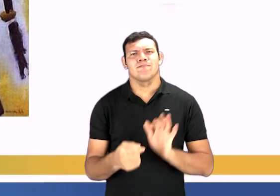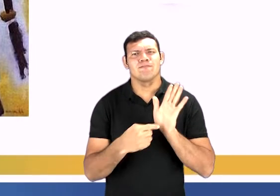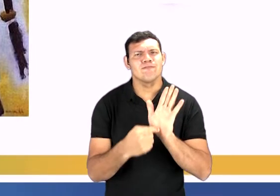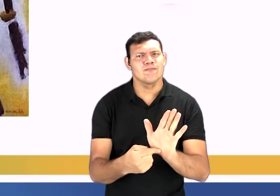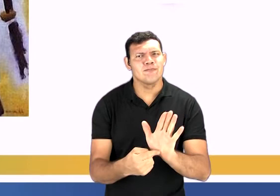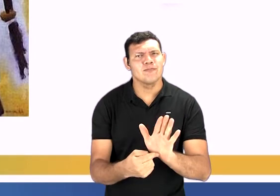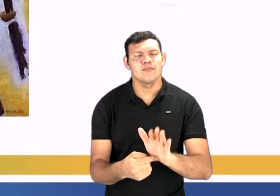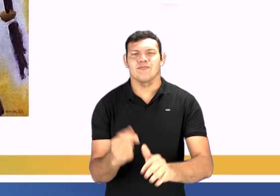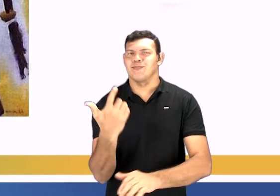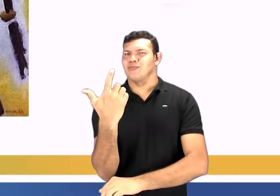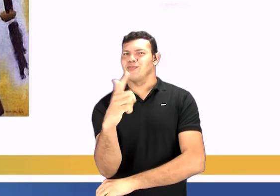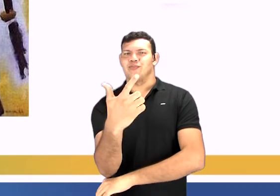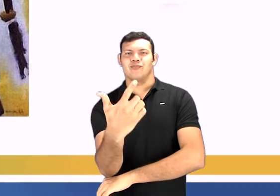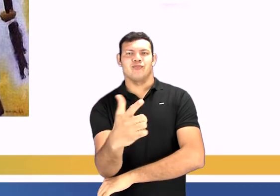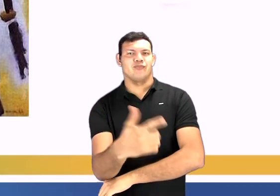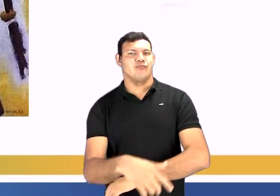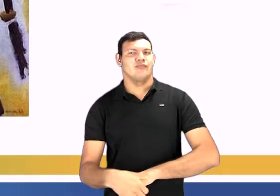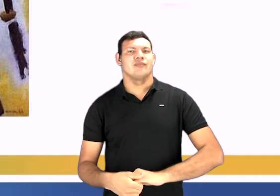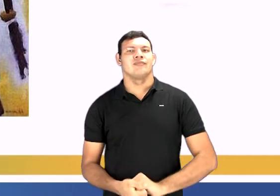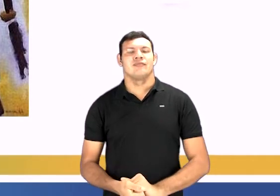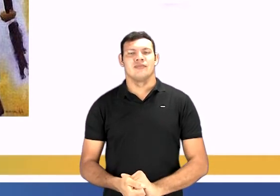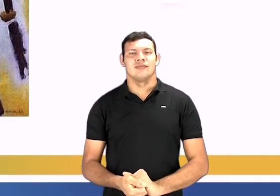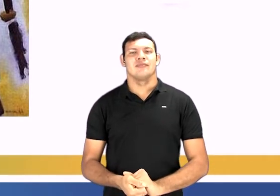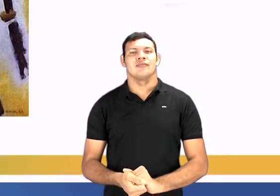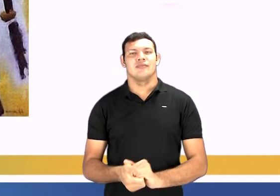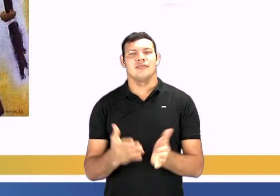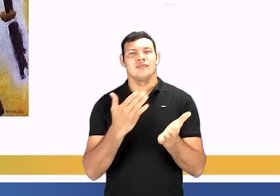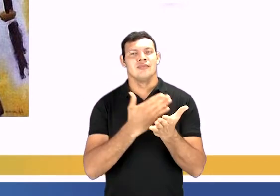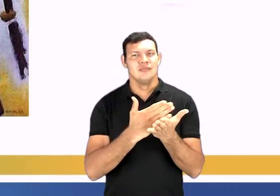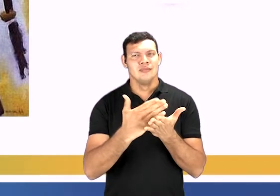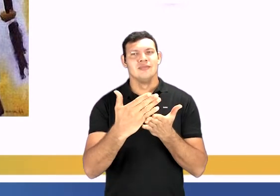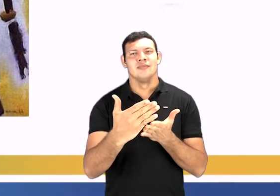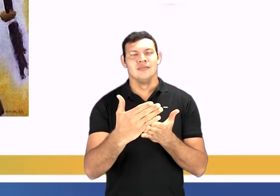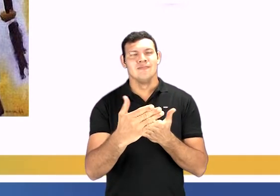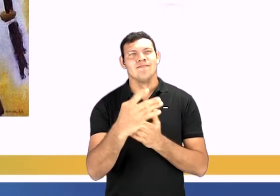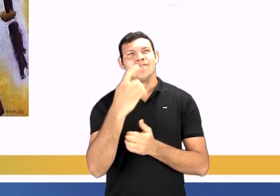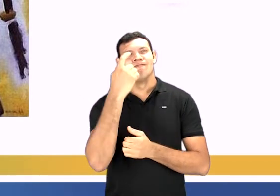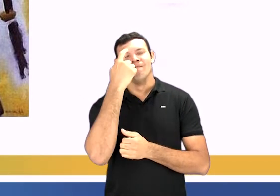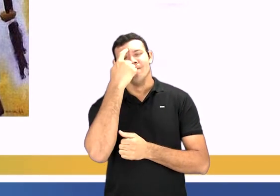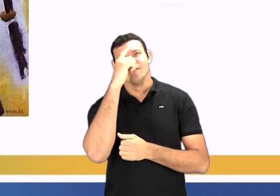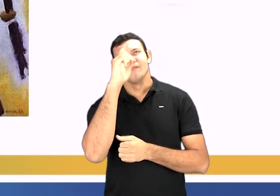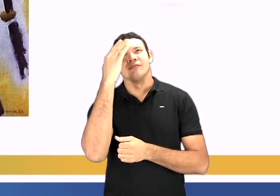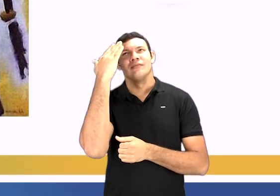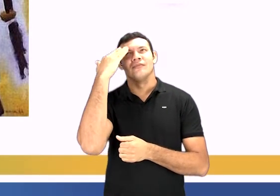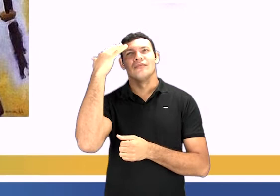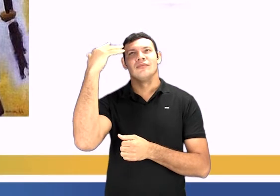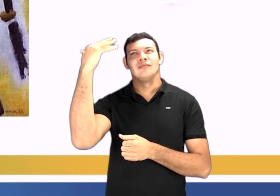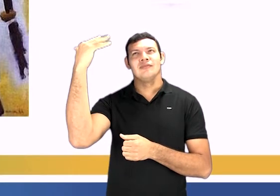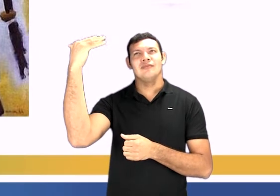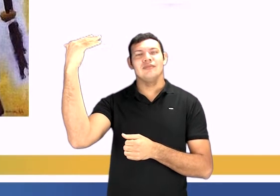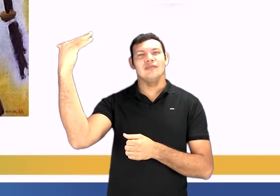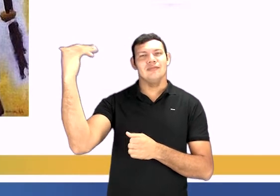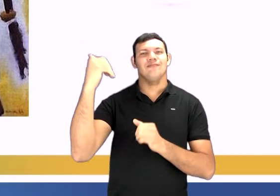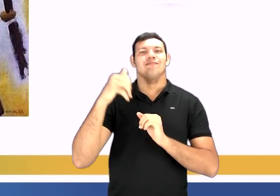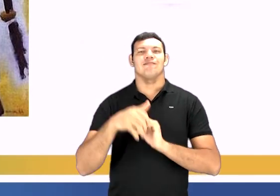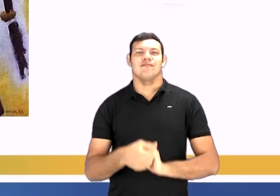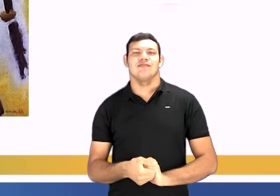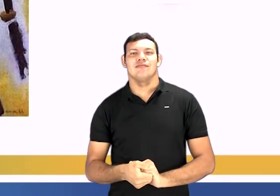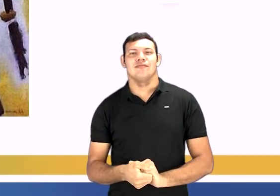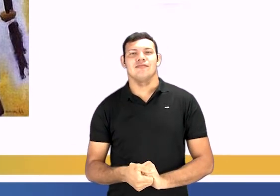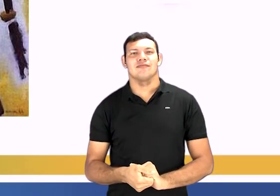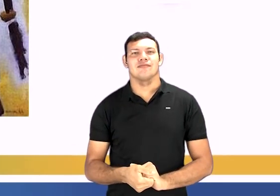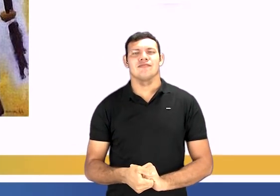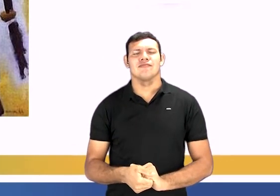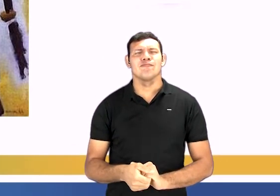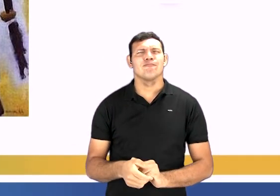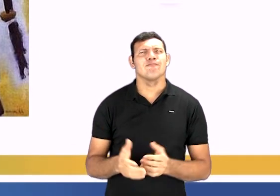representativa nesta obra. E aí a gente começa a tentar imaginar o que o artista quis mostrar. Talvez o que nos dá